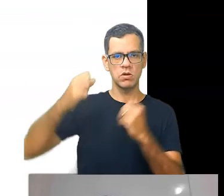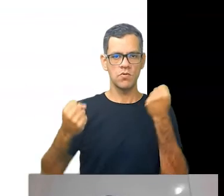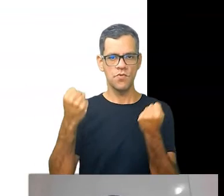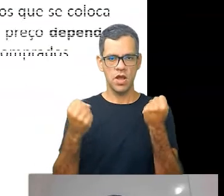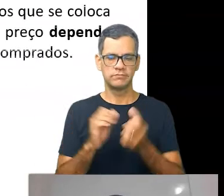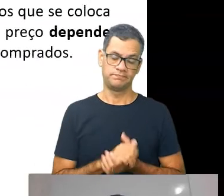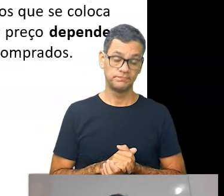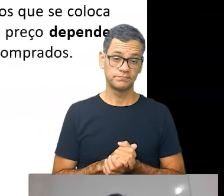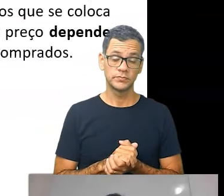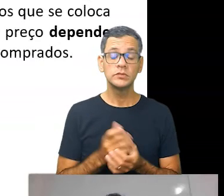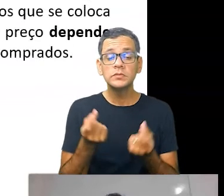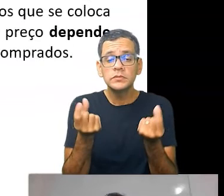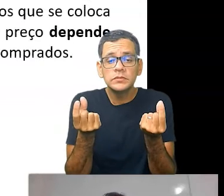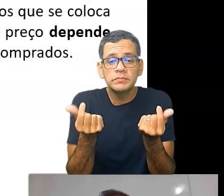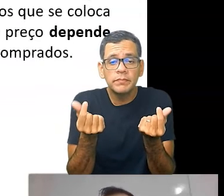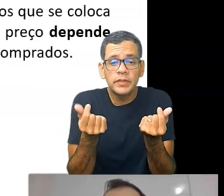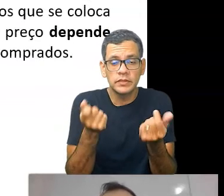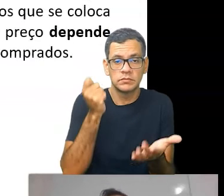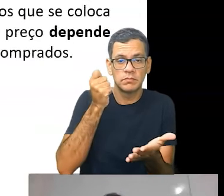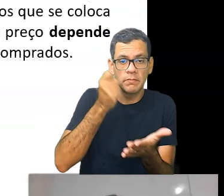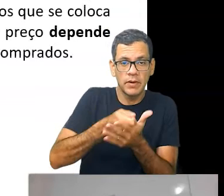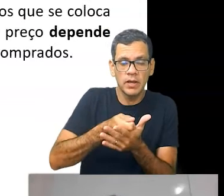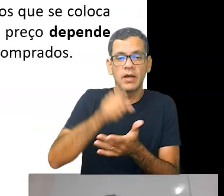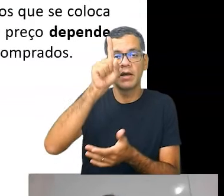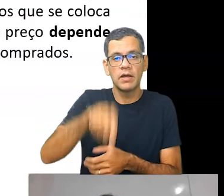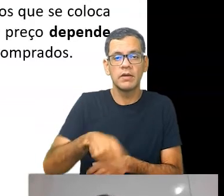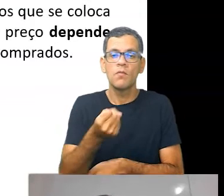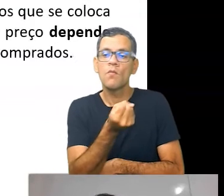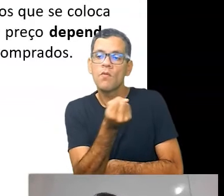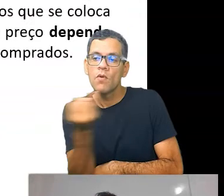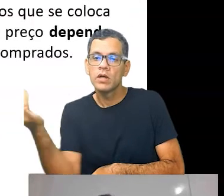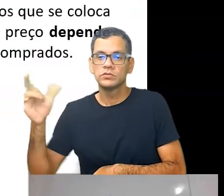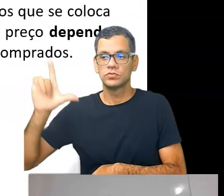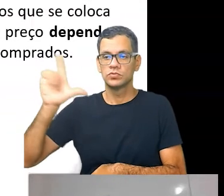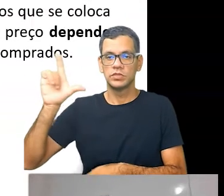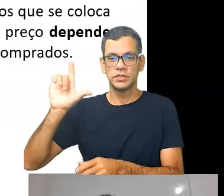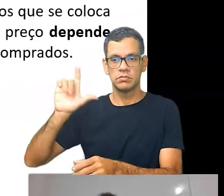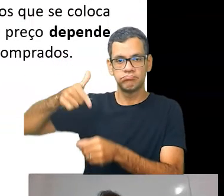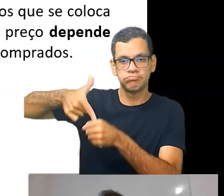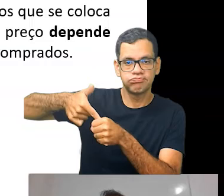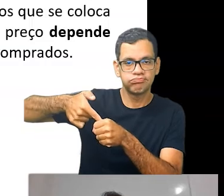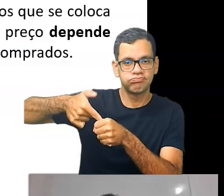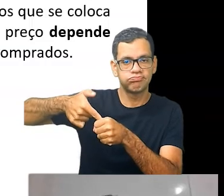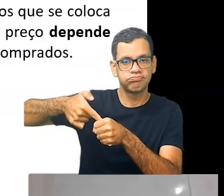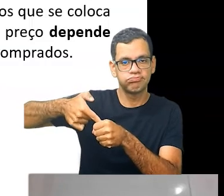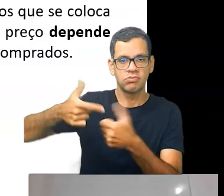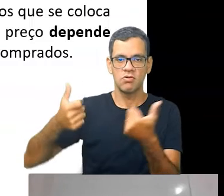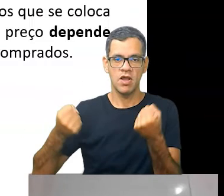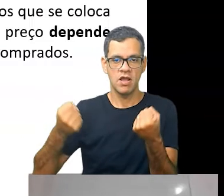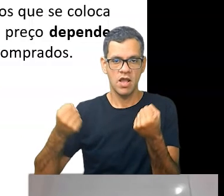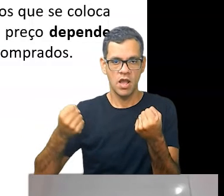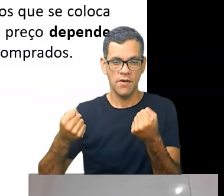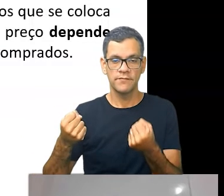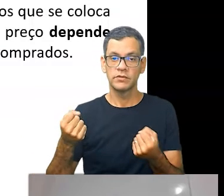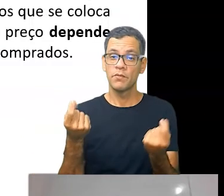litros que abastecer. O preço a pagar é dado em função da quantidade de litros que se coloca no